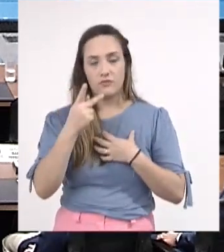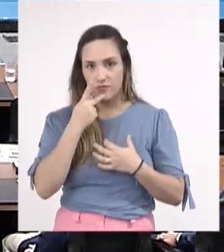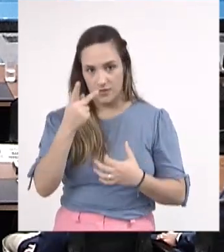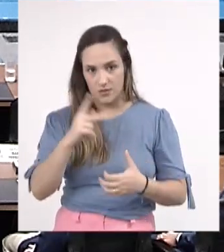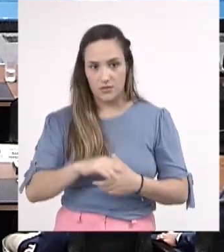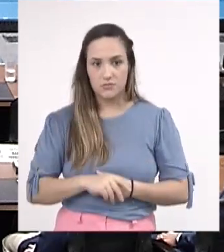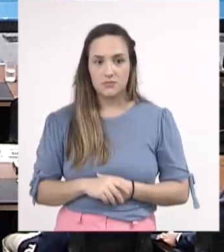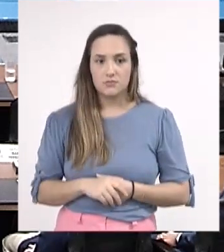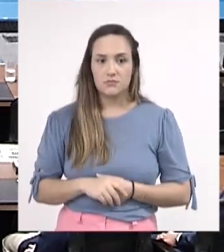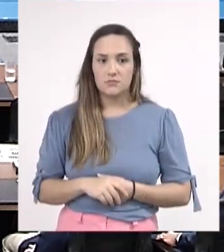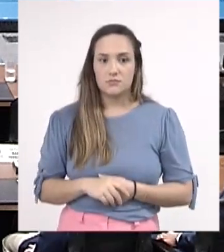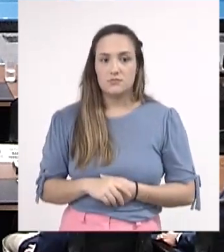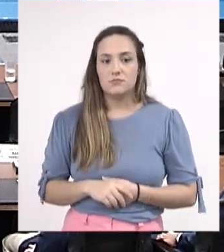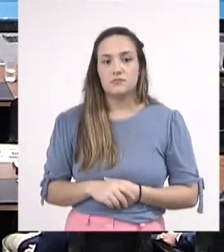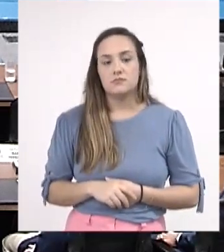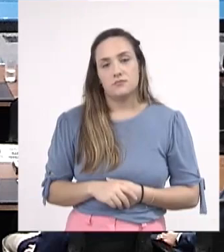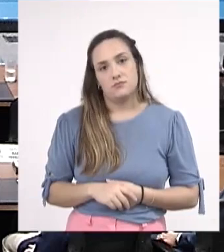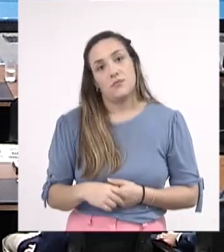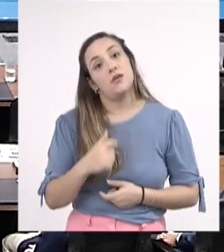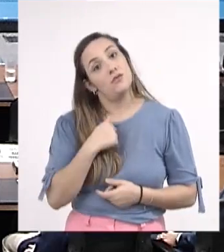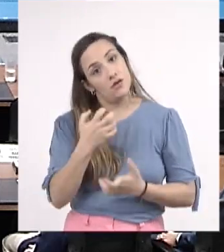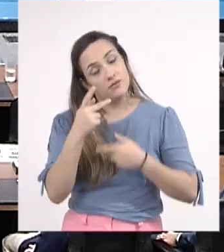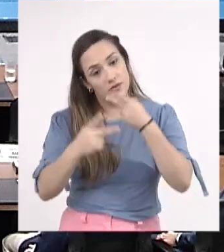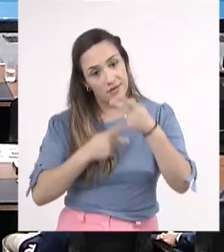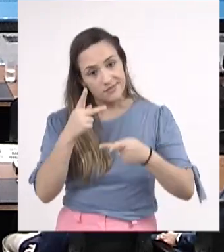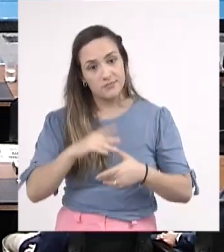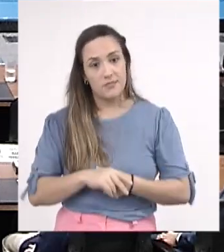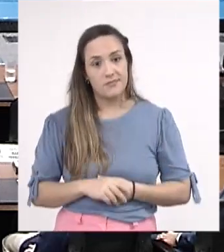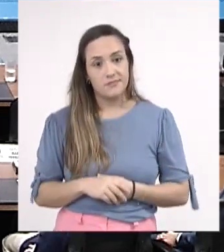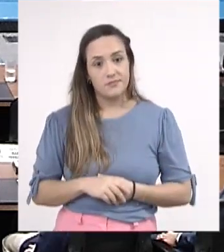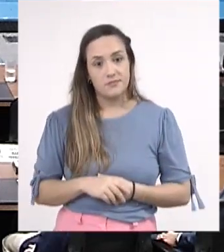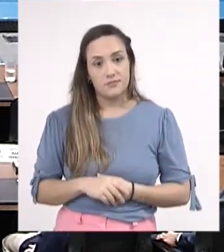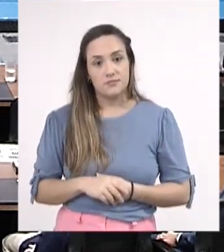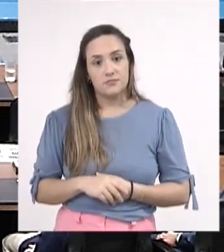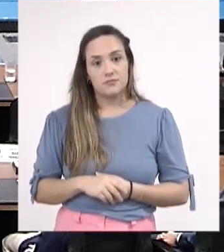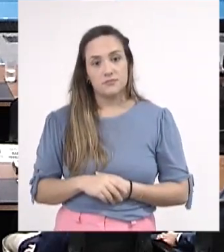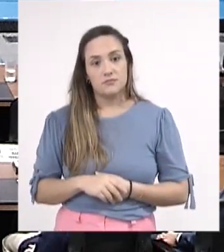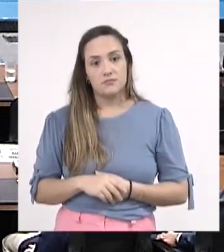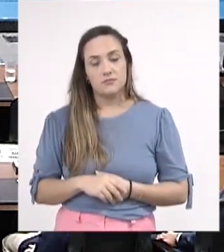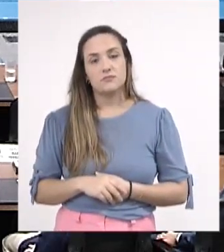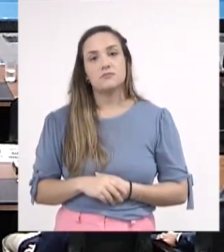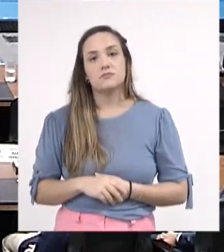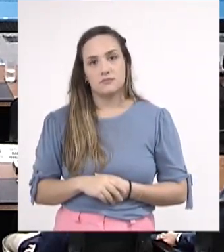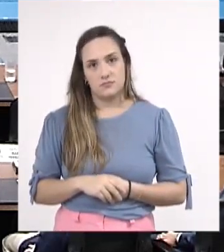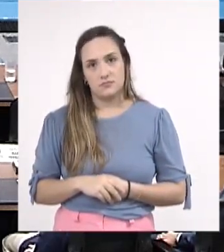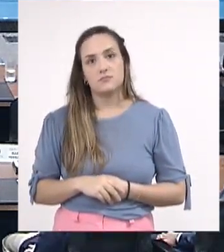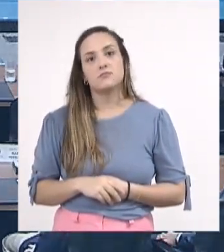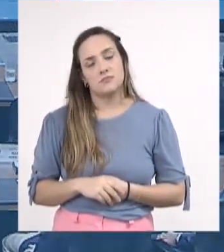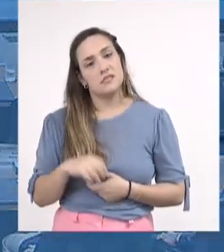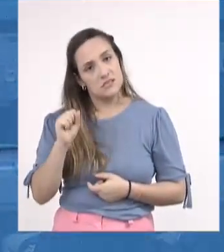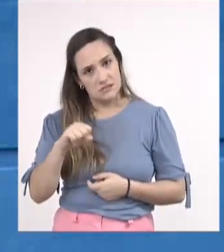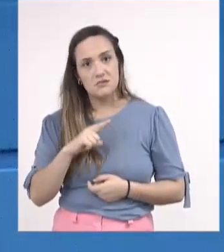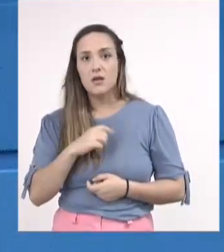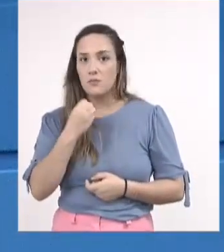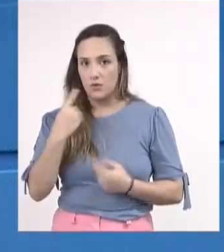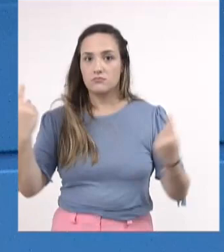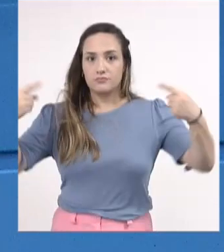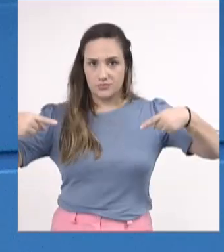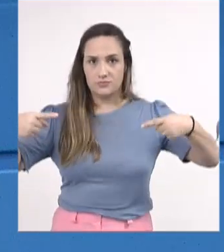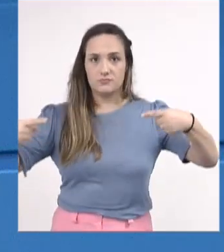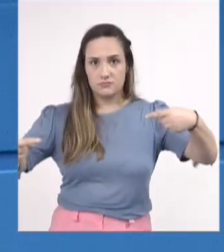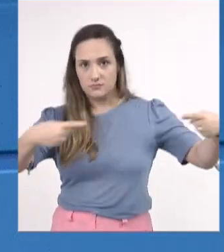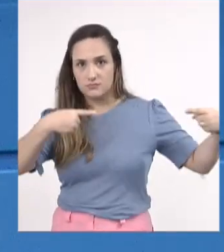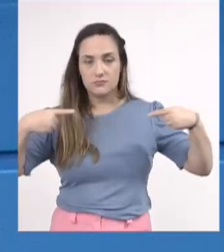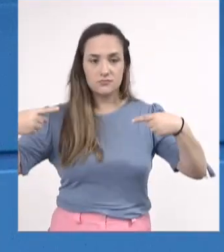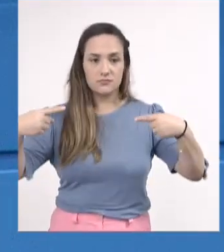discurso de vossa excelência e digo que vossa excelência é engrandeceria muito as fileiras